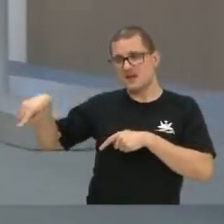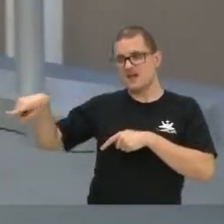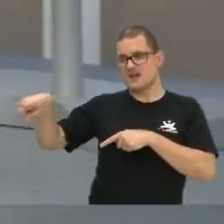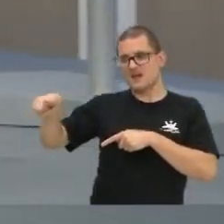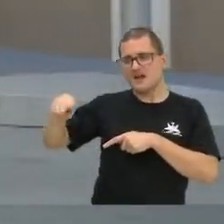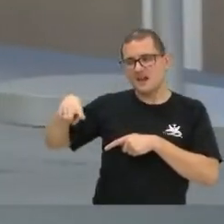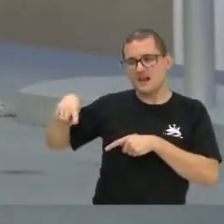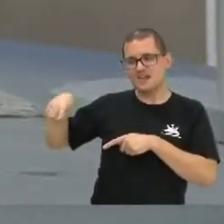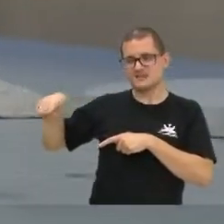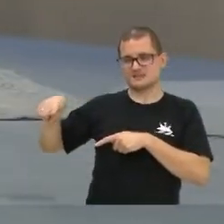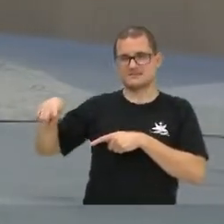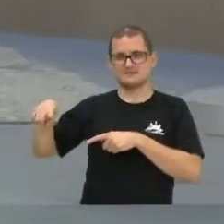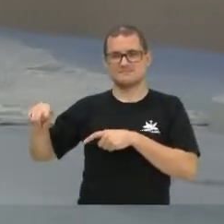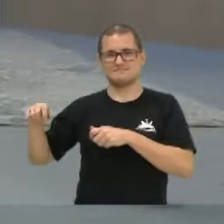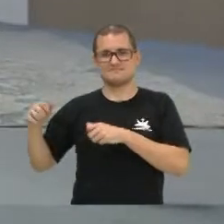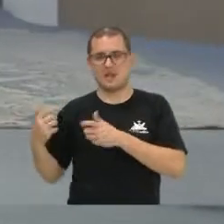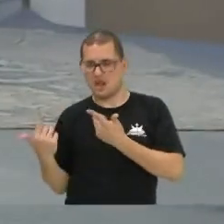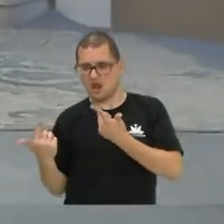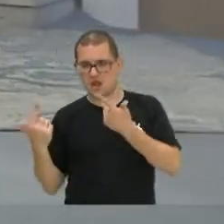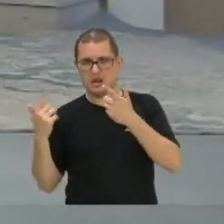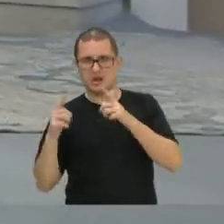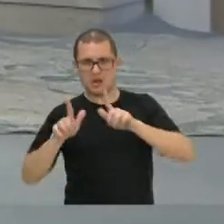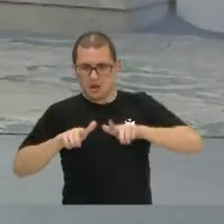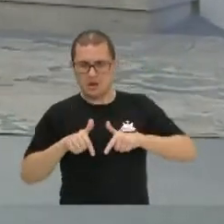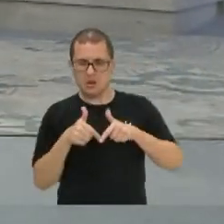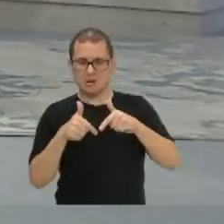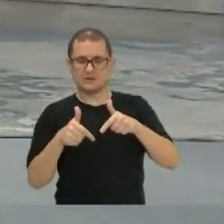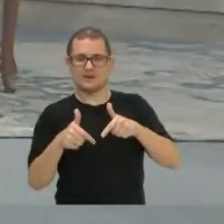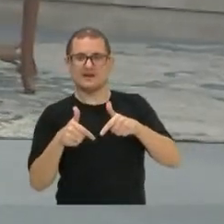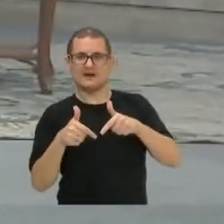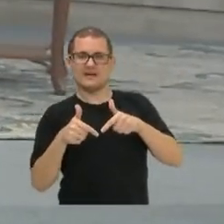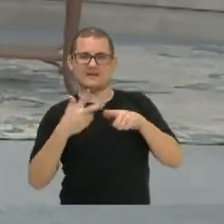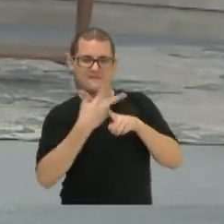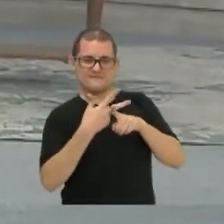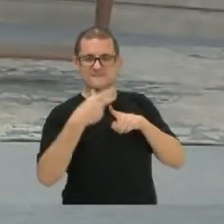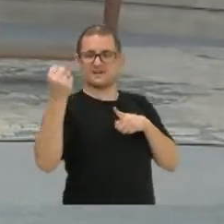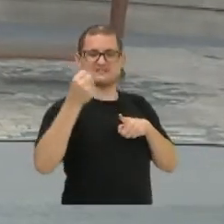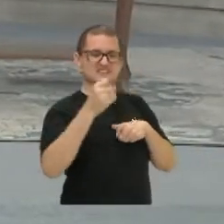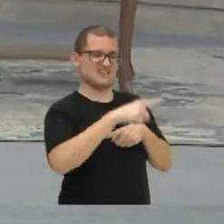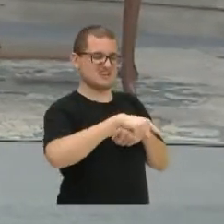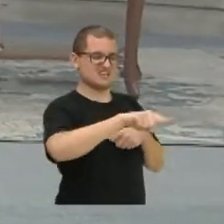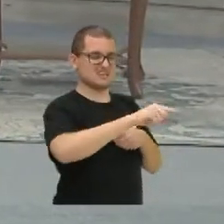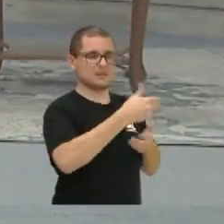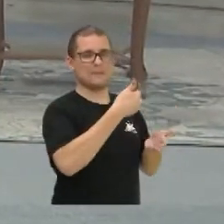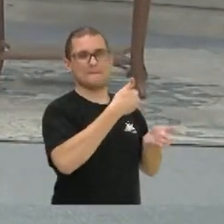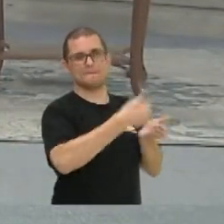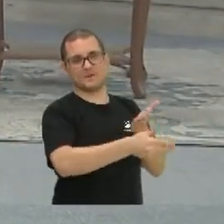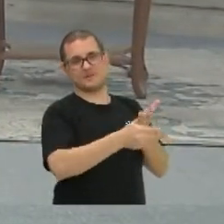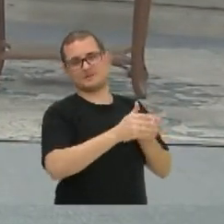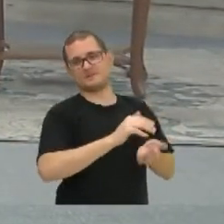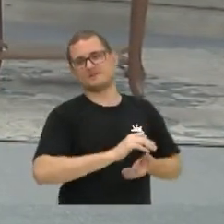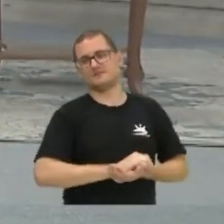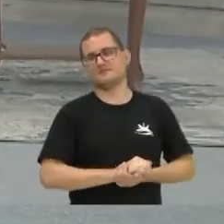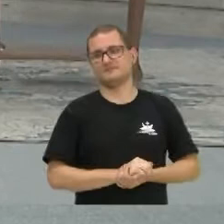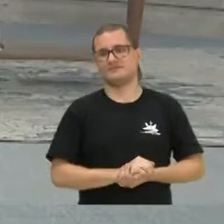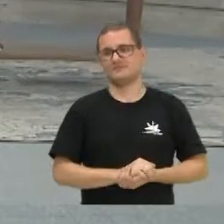destino frustrado a estância derrotando a si mesmos